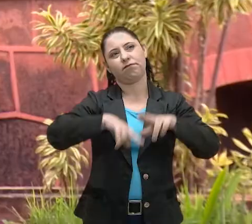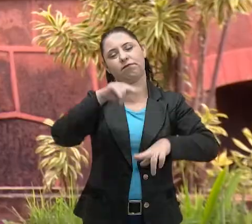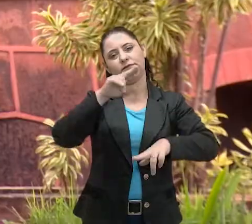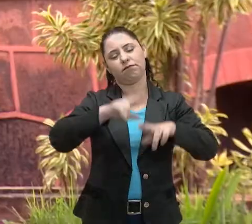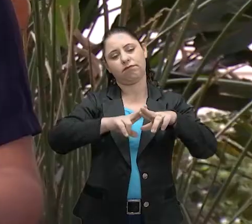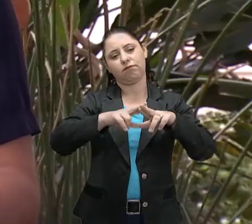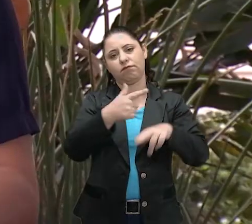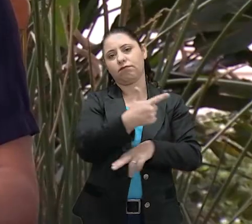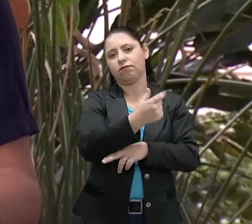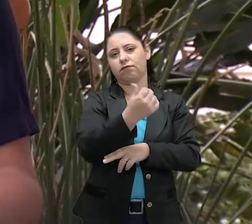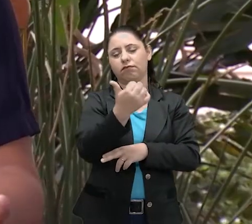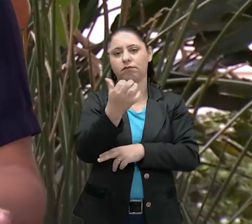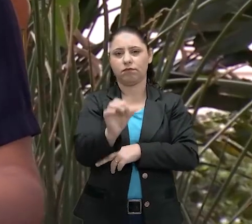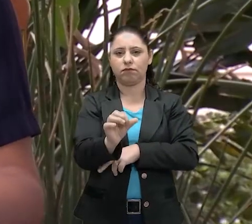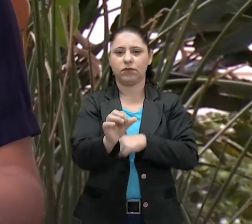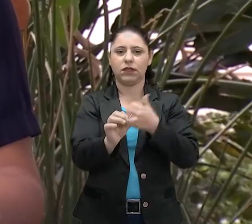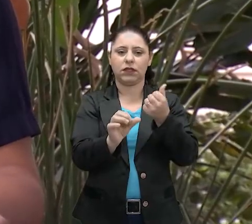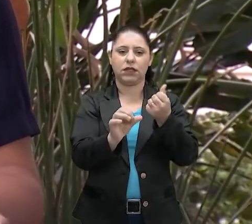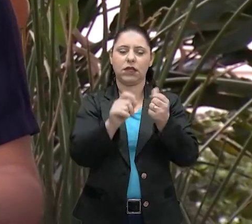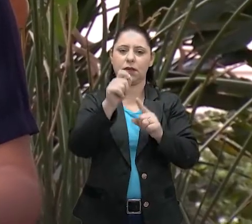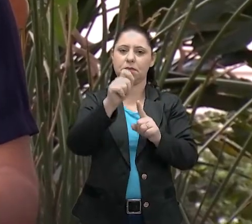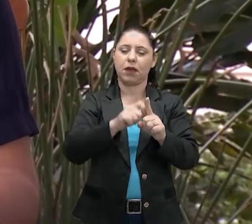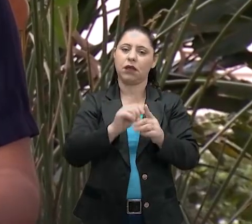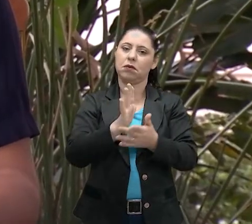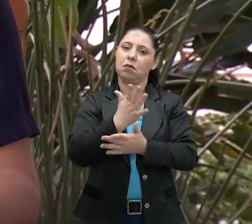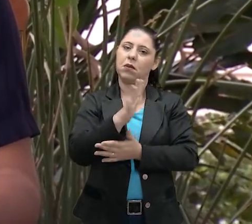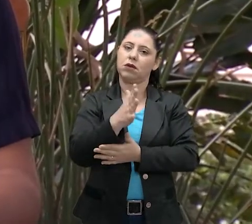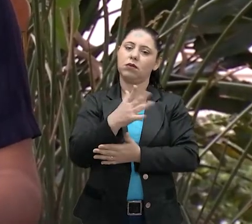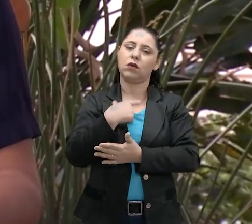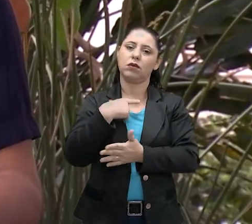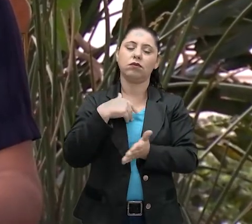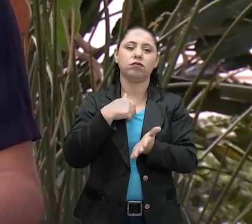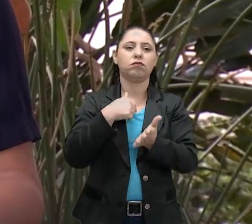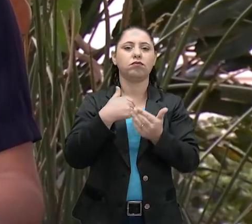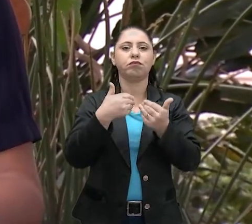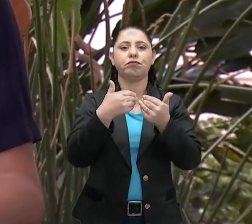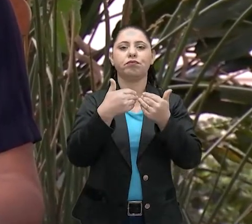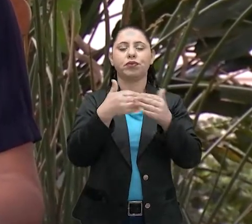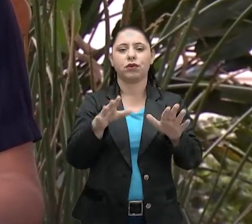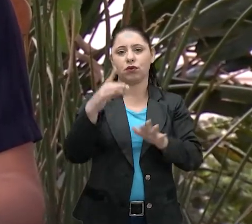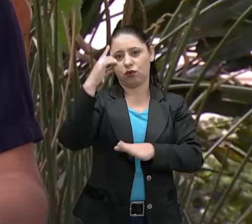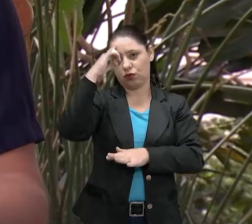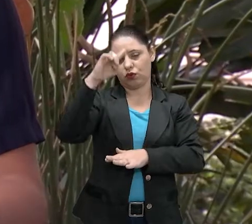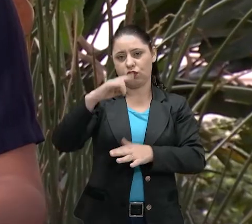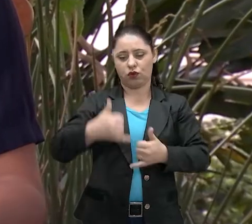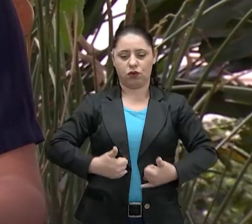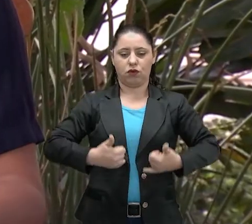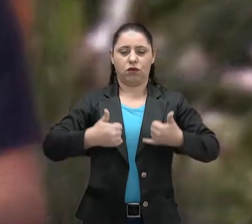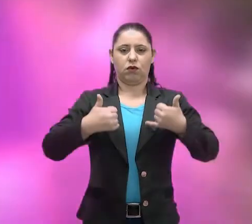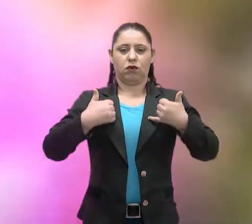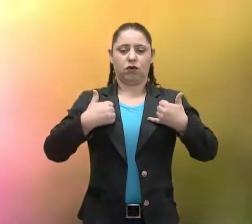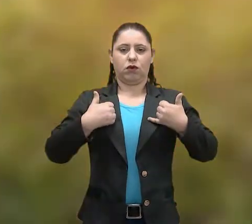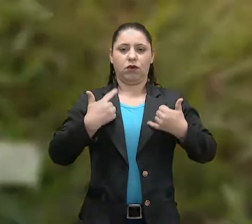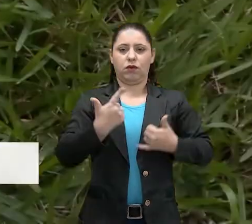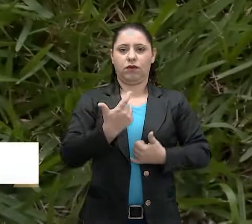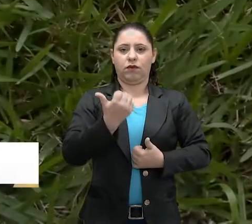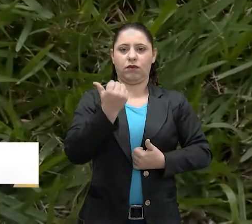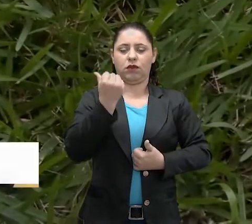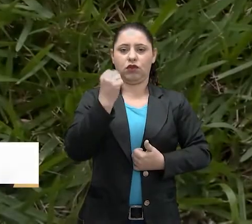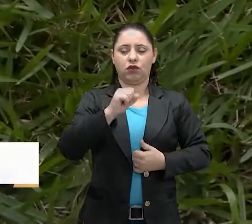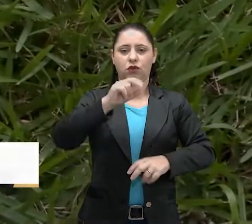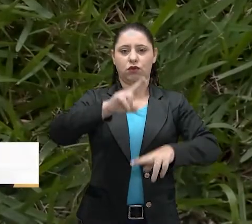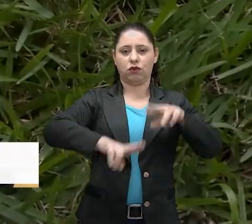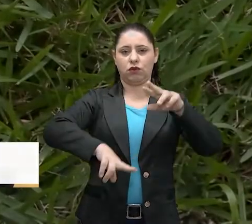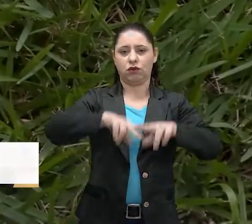de 2019, passados 6 meses mais ou menos, eu resolvi lançar no Dia do Orgulho Gay, né, que é dia